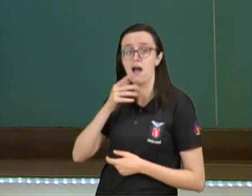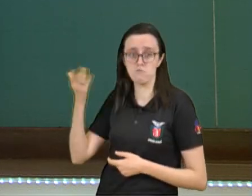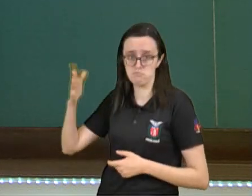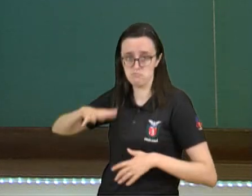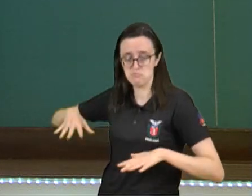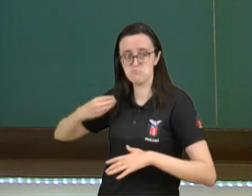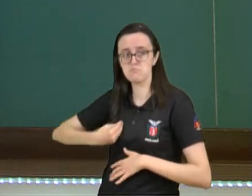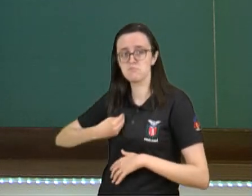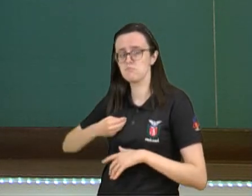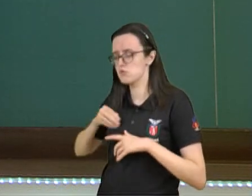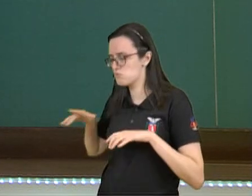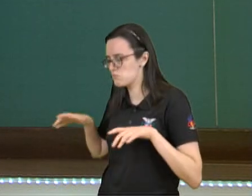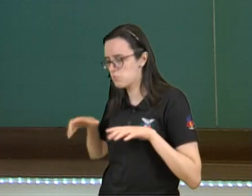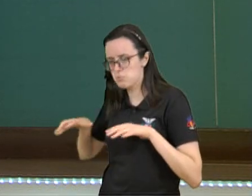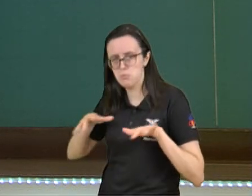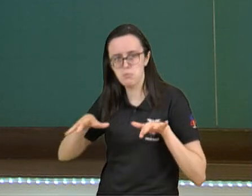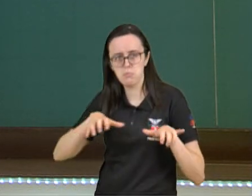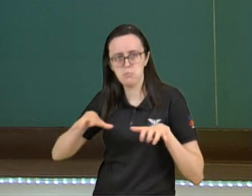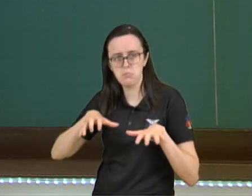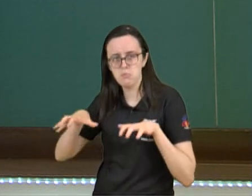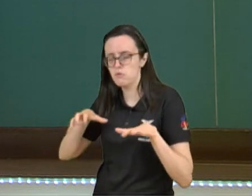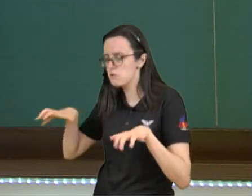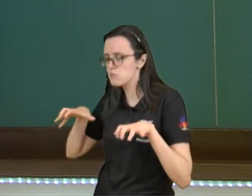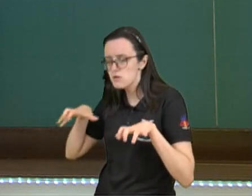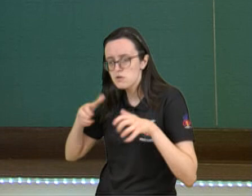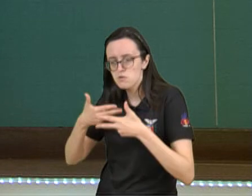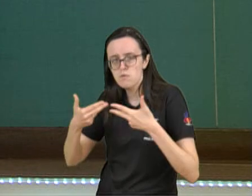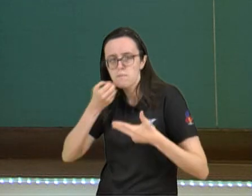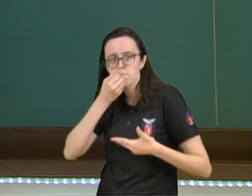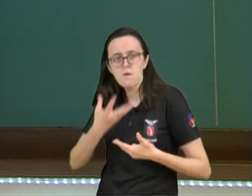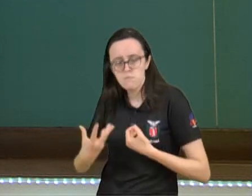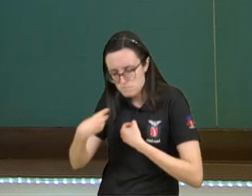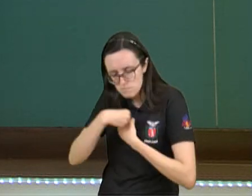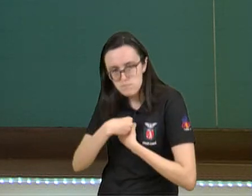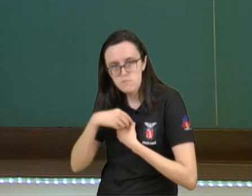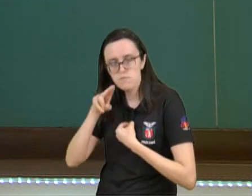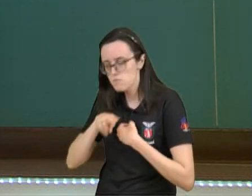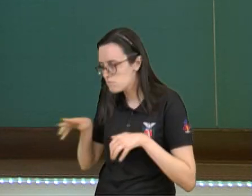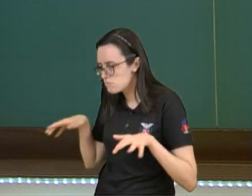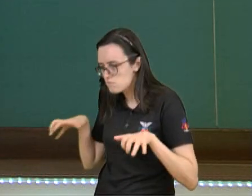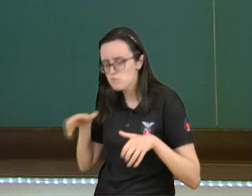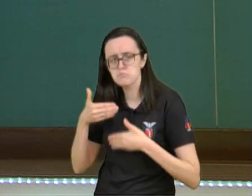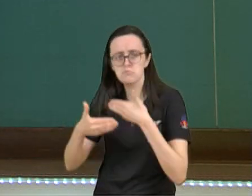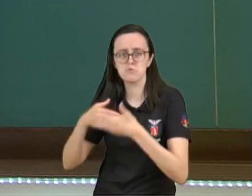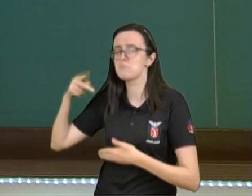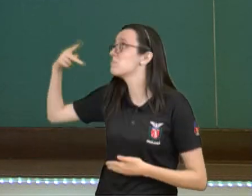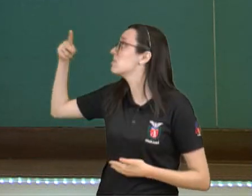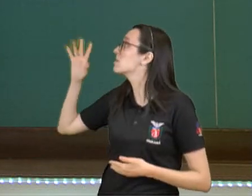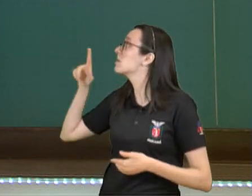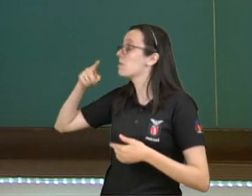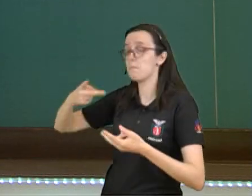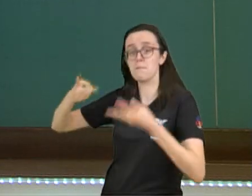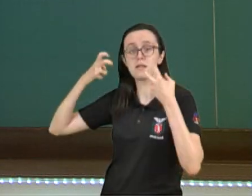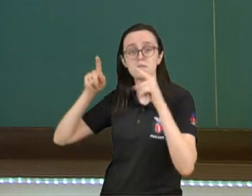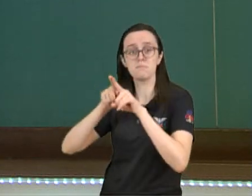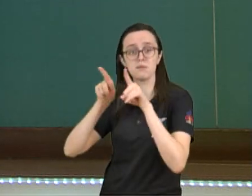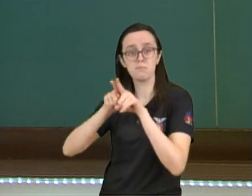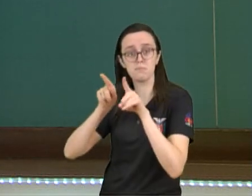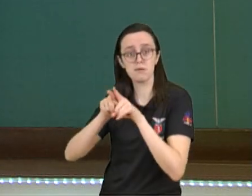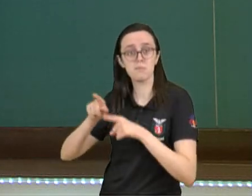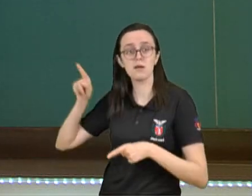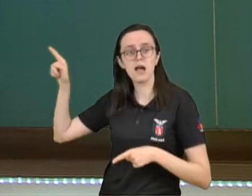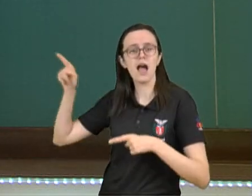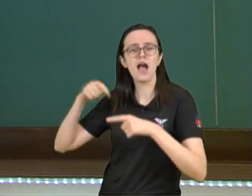está retirando nutrientes, está fazendo todos os seus processos. Percebam que toda